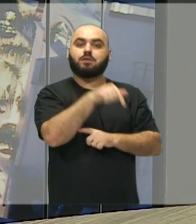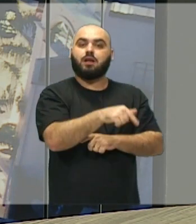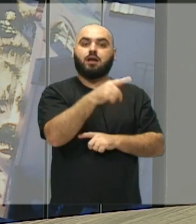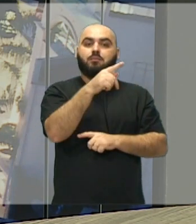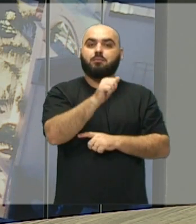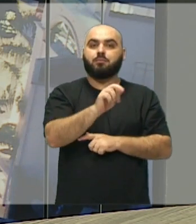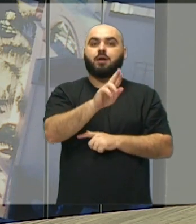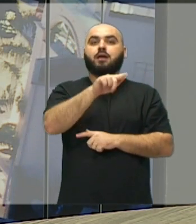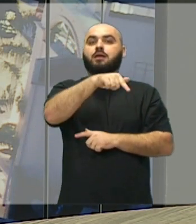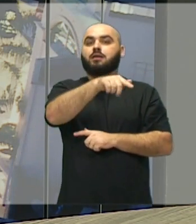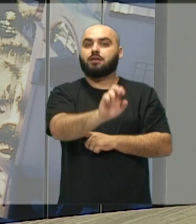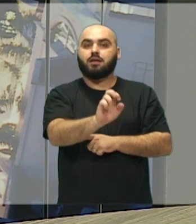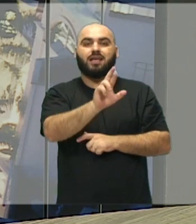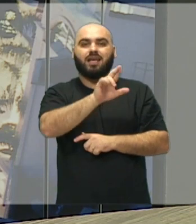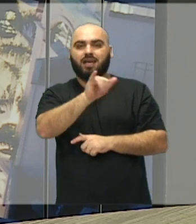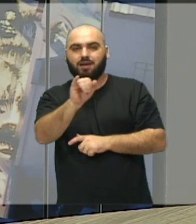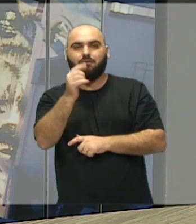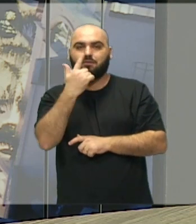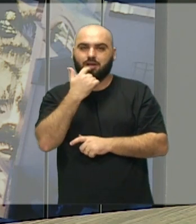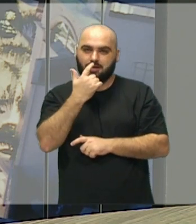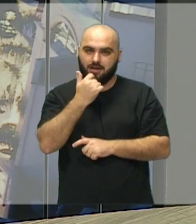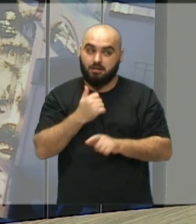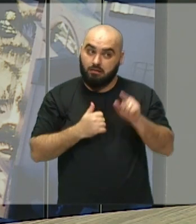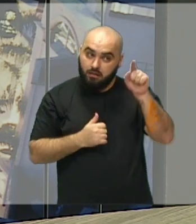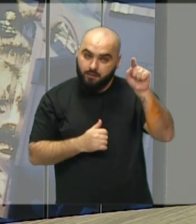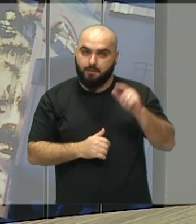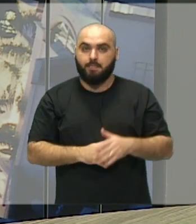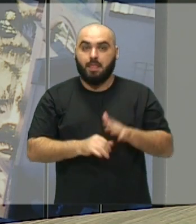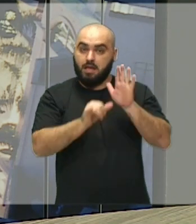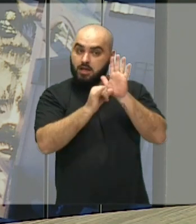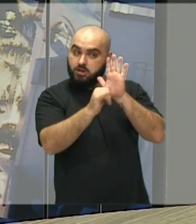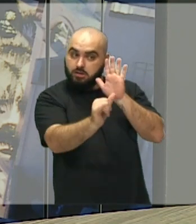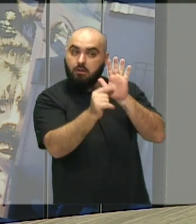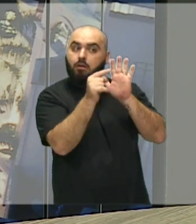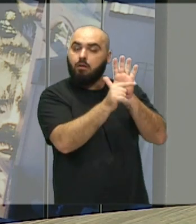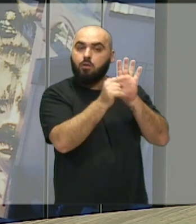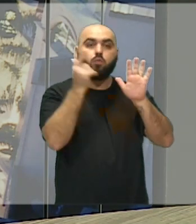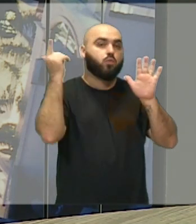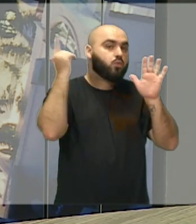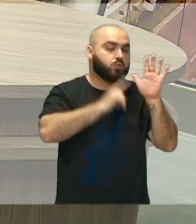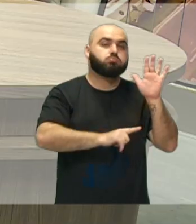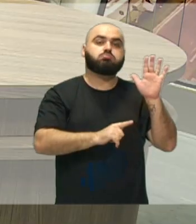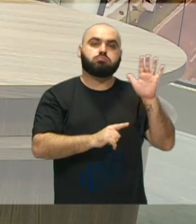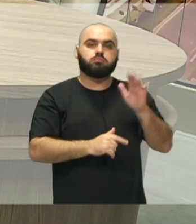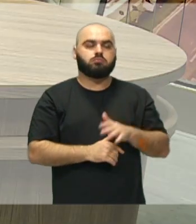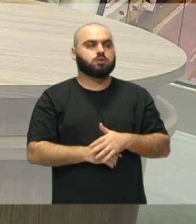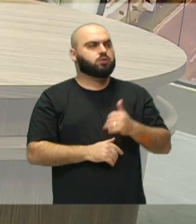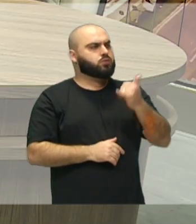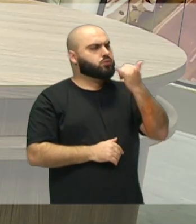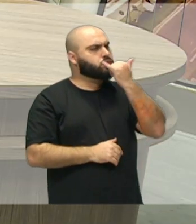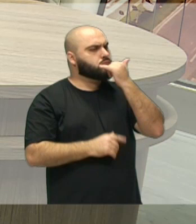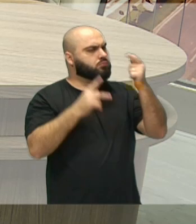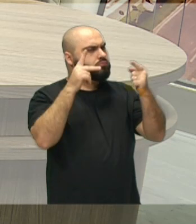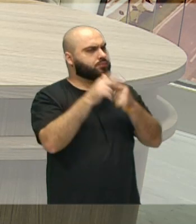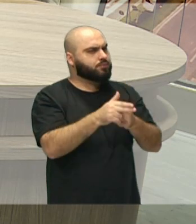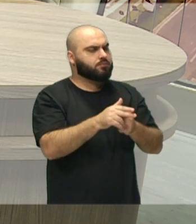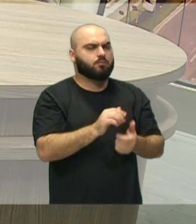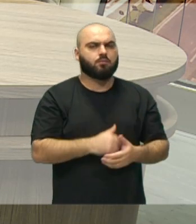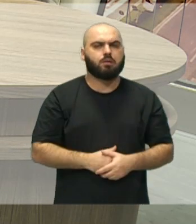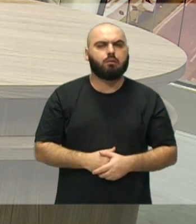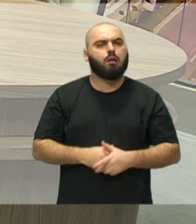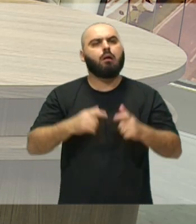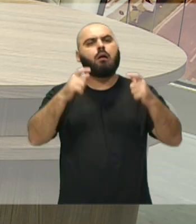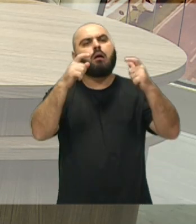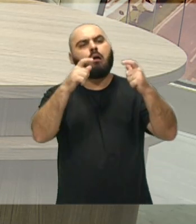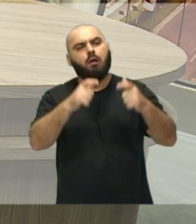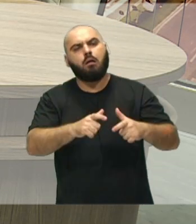Rio Vermelho. E através desse edital a gente Desculpa te interromper, ali perto, é mais ou menos perto